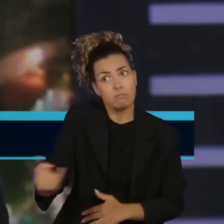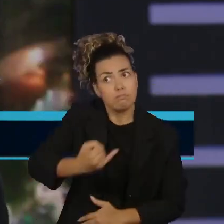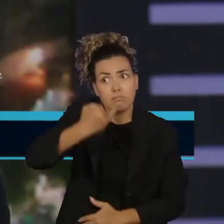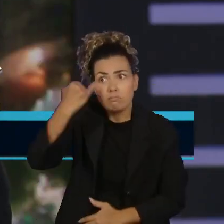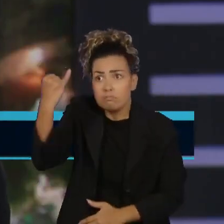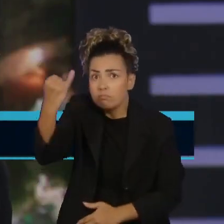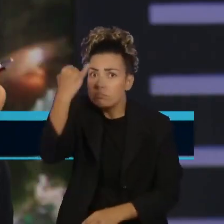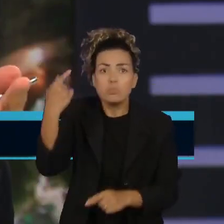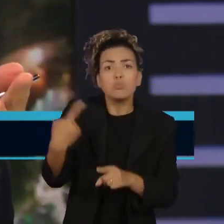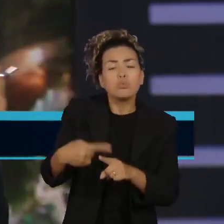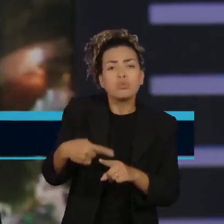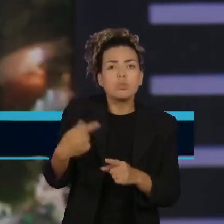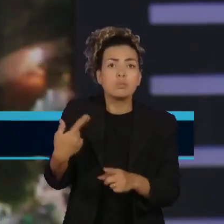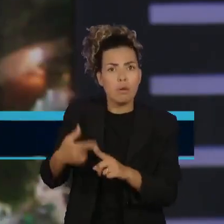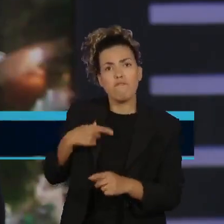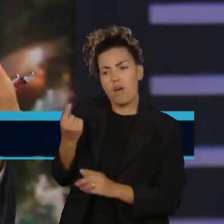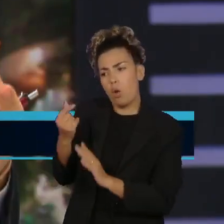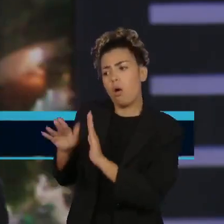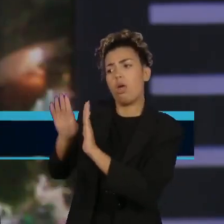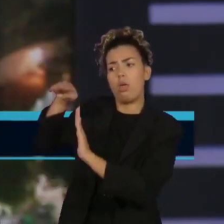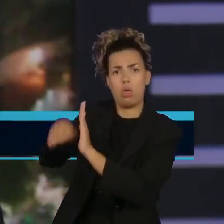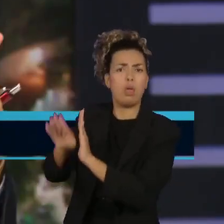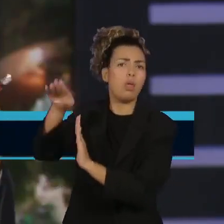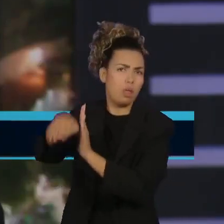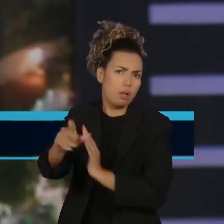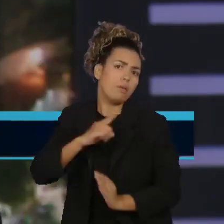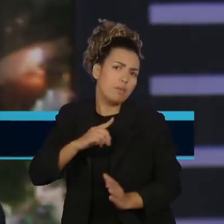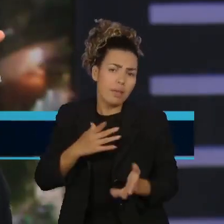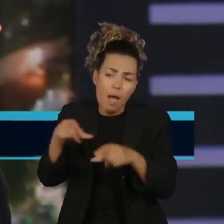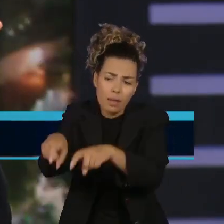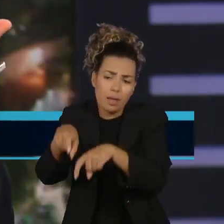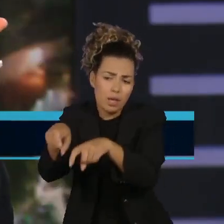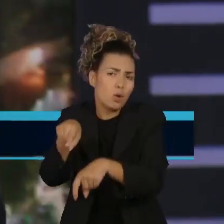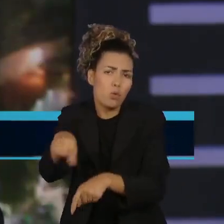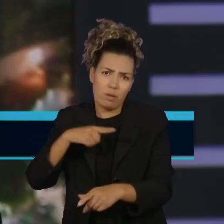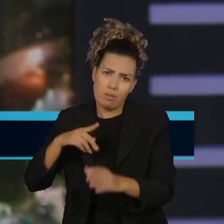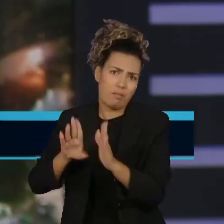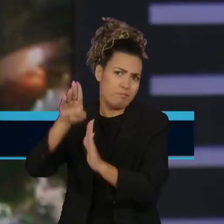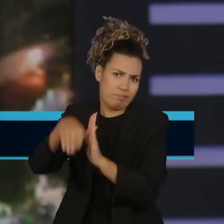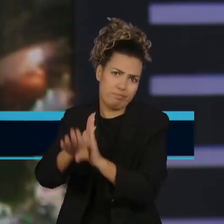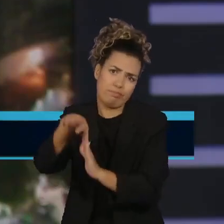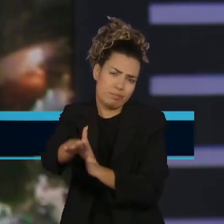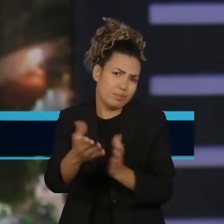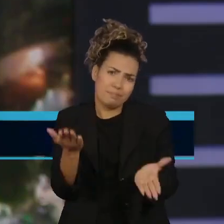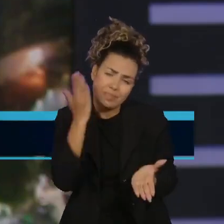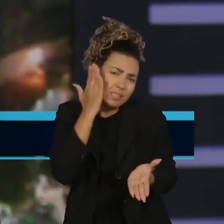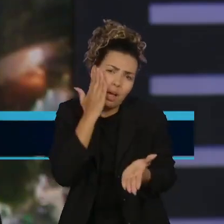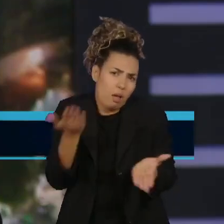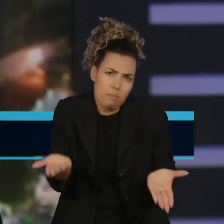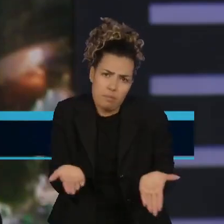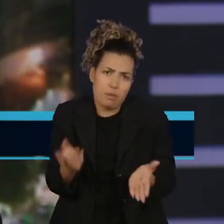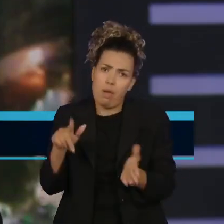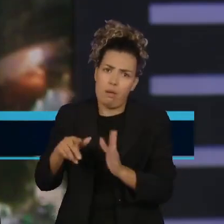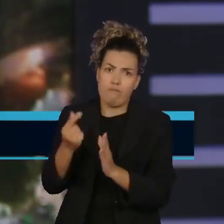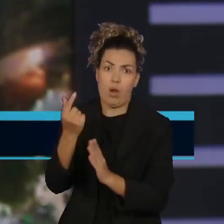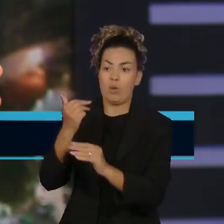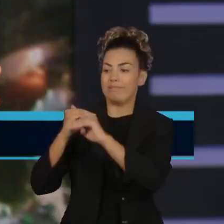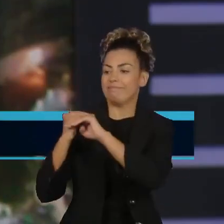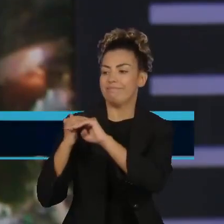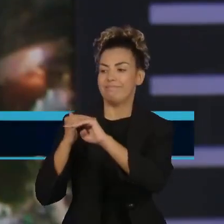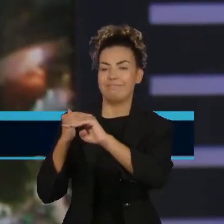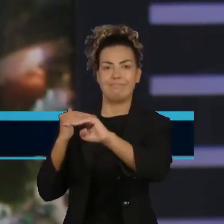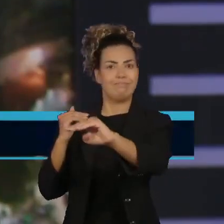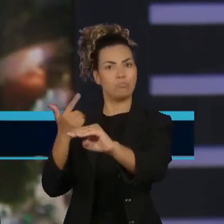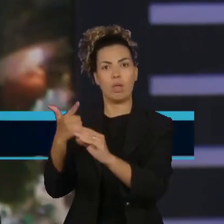e a produção agrícola também varia. Ela é muito sensível a tempo, é commodity, aquela, né, ciclo de commodity. Então, também